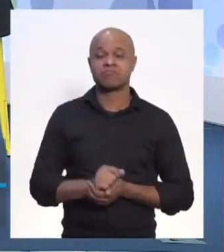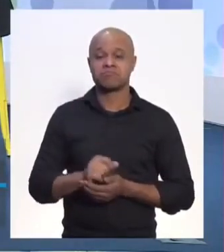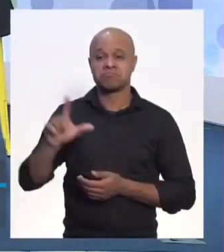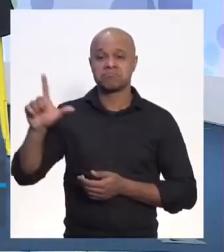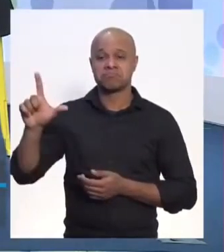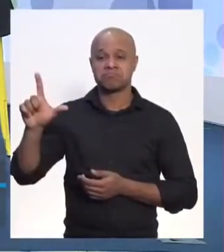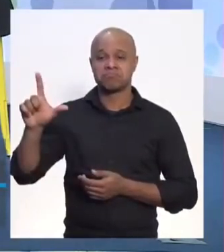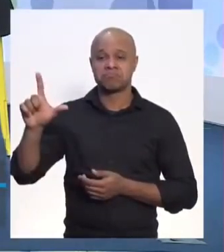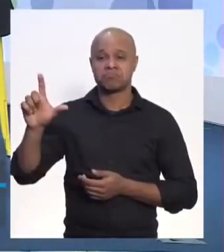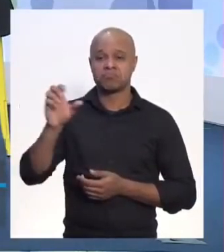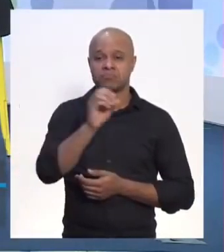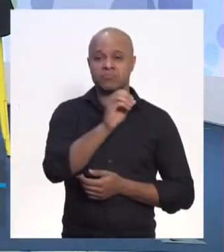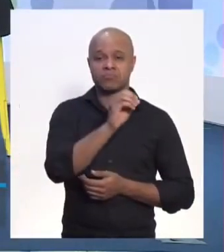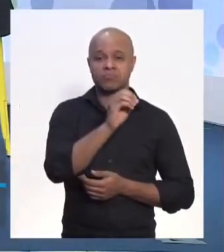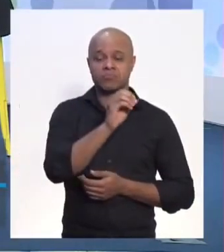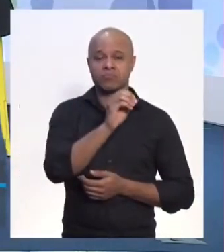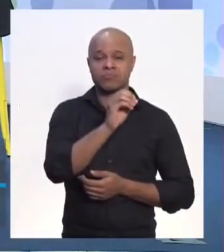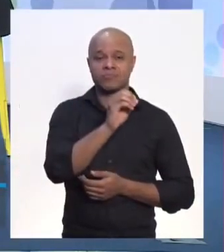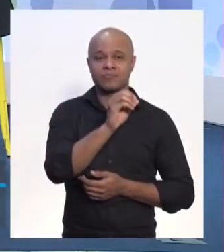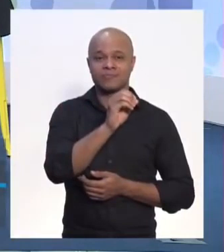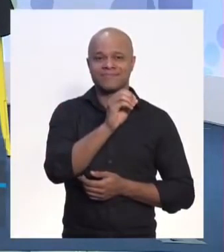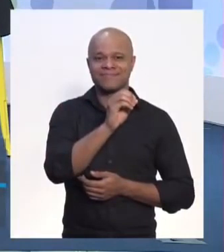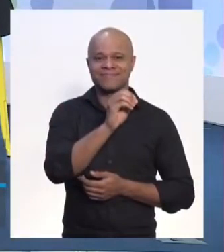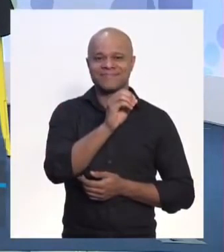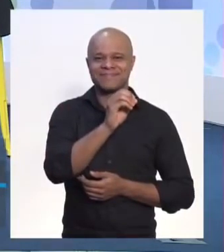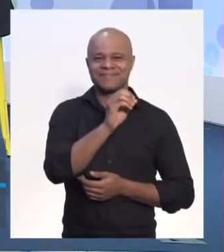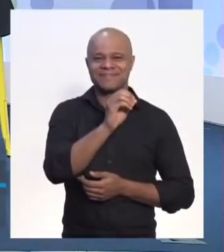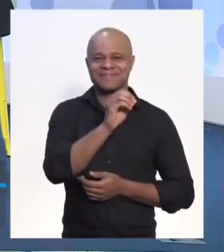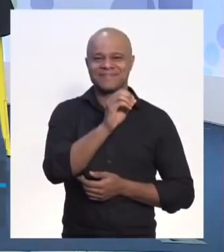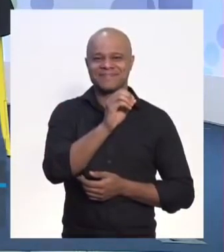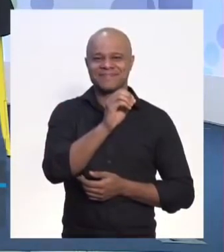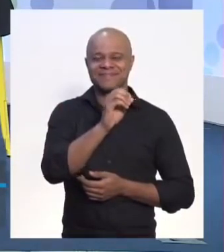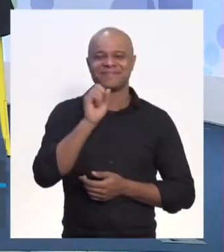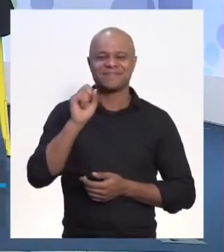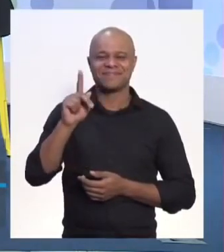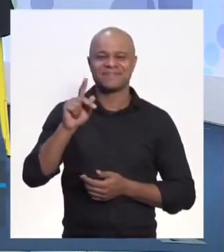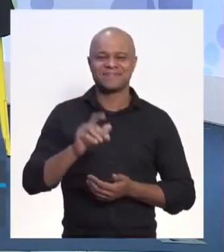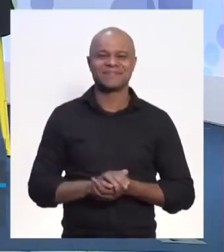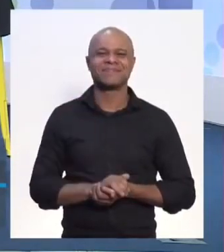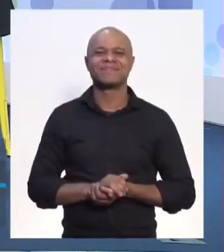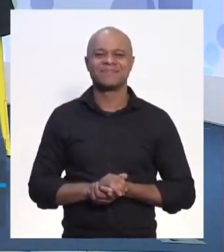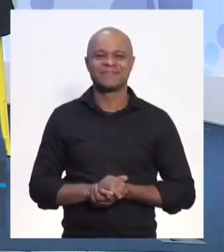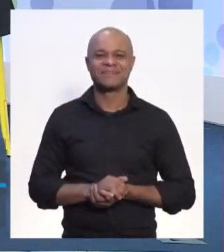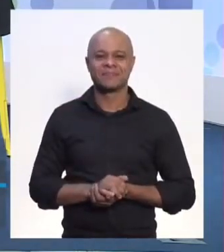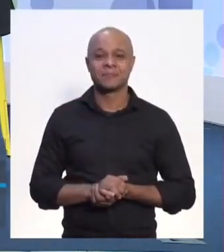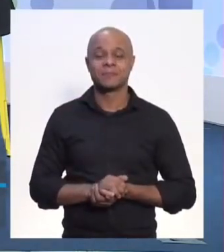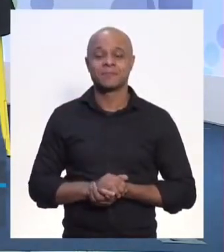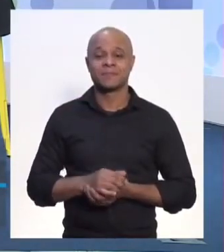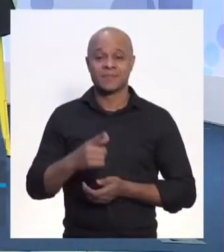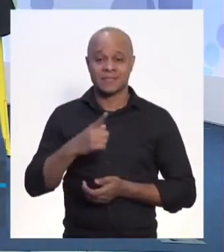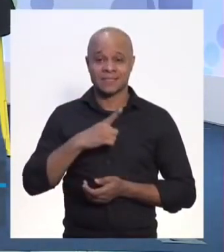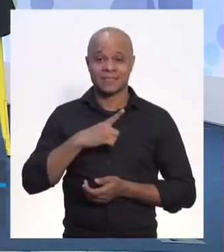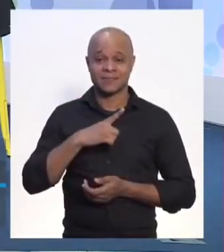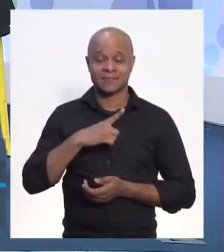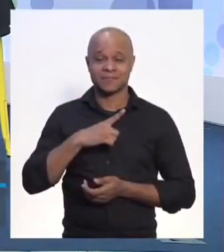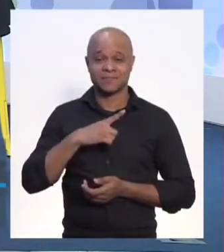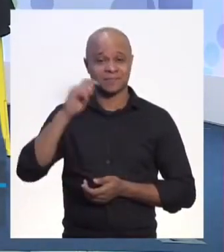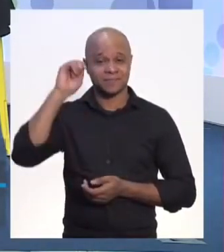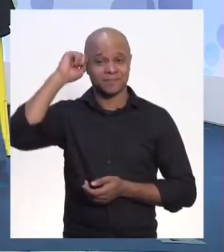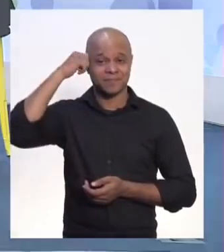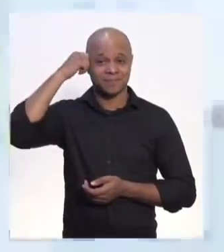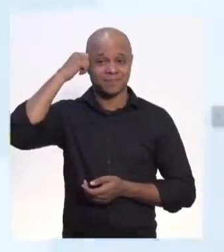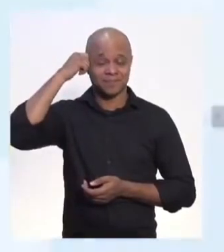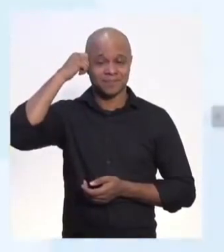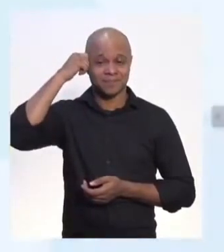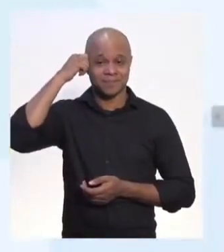leste até oeste, ó. De leste até oeste, o que a gente tem, portanto? Temos ali as linhas pretas